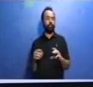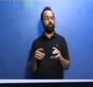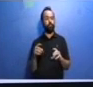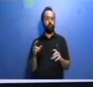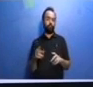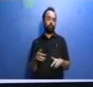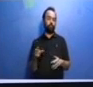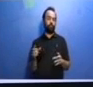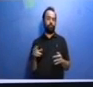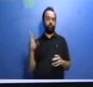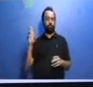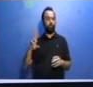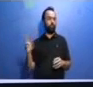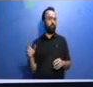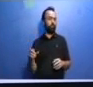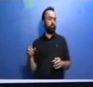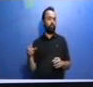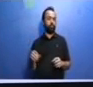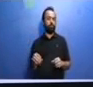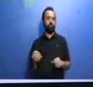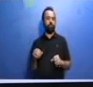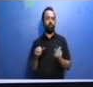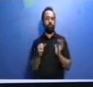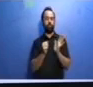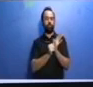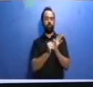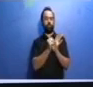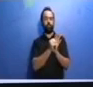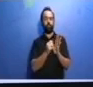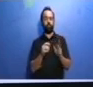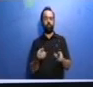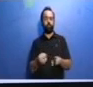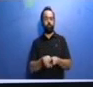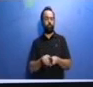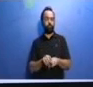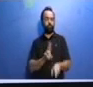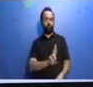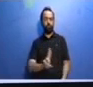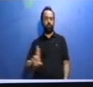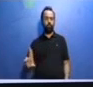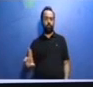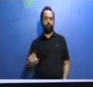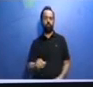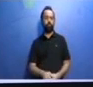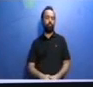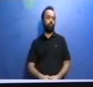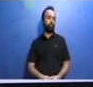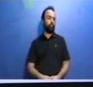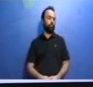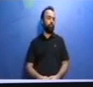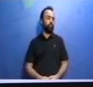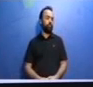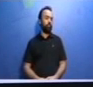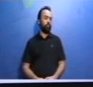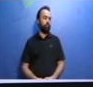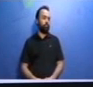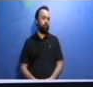e o nome. Essas outras características, nós vamos usar nas nossas próximas aulas.